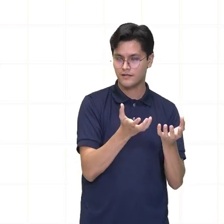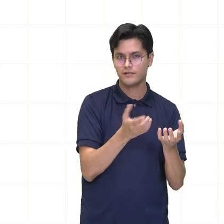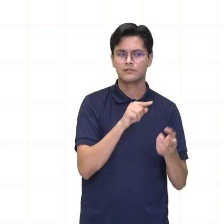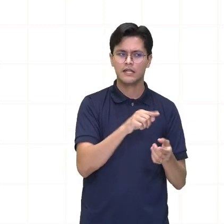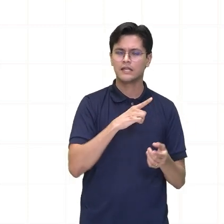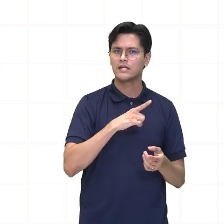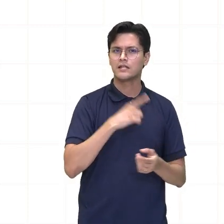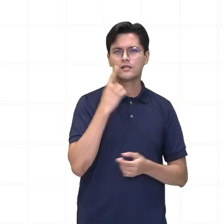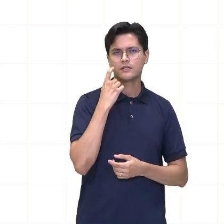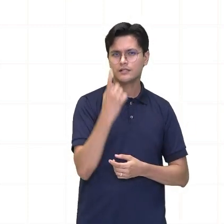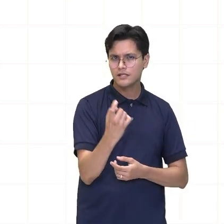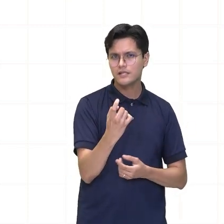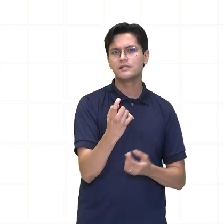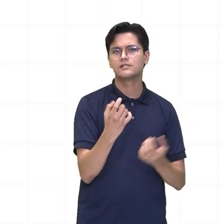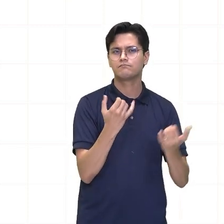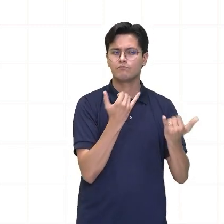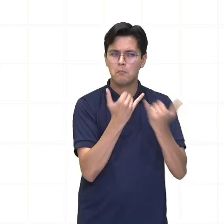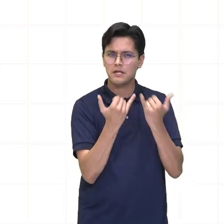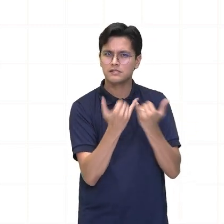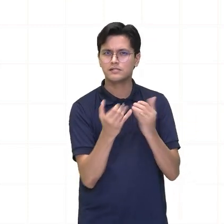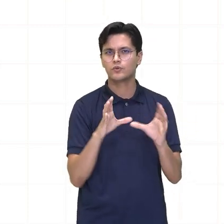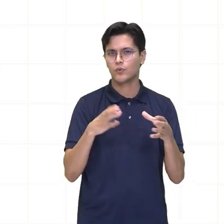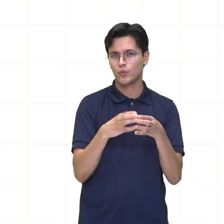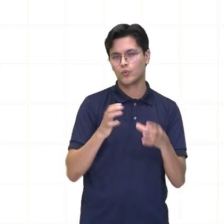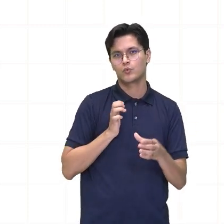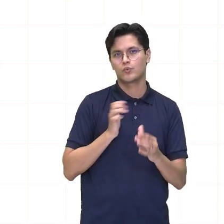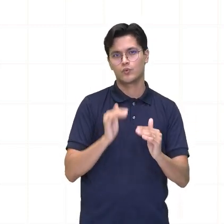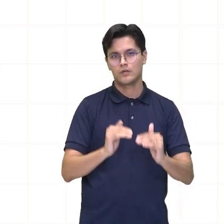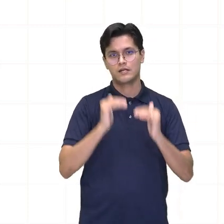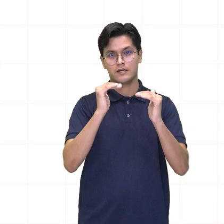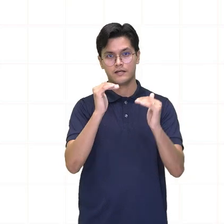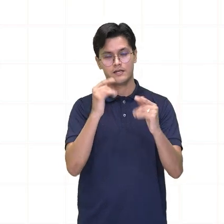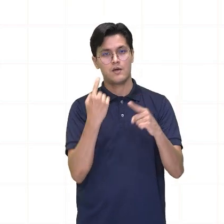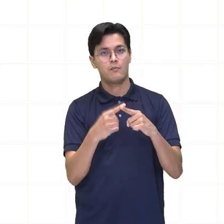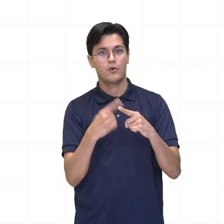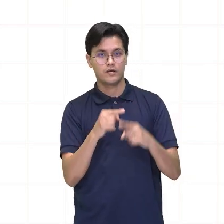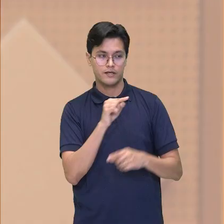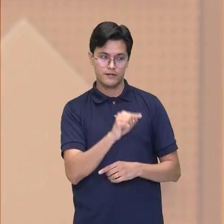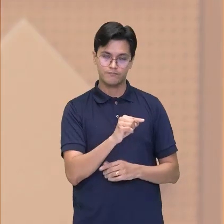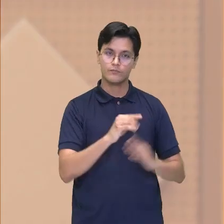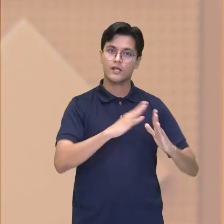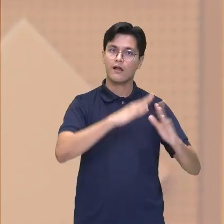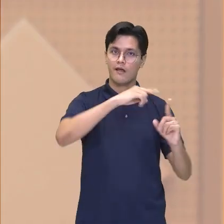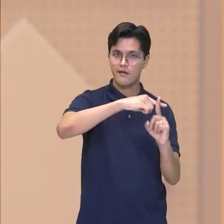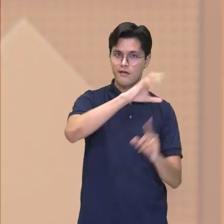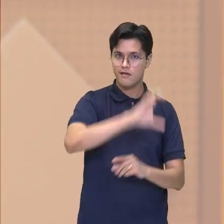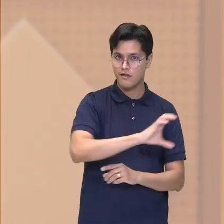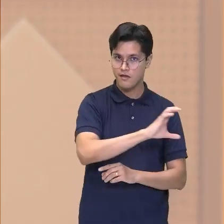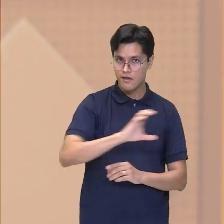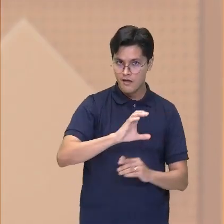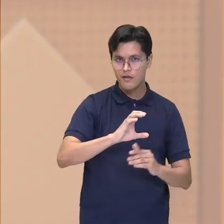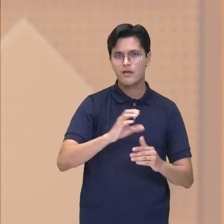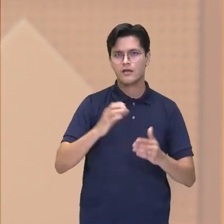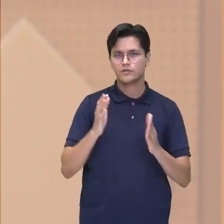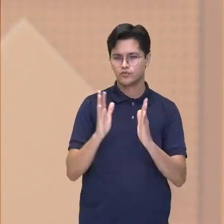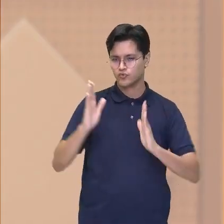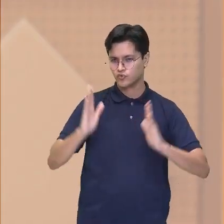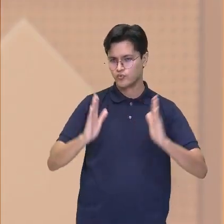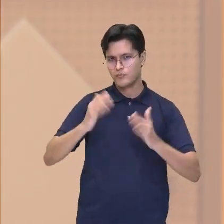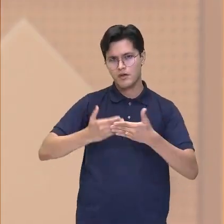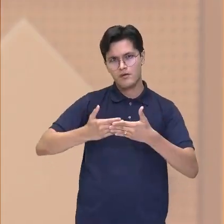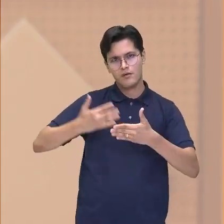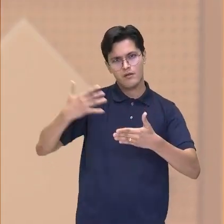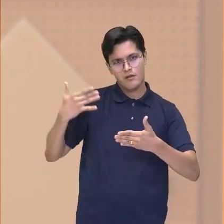também com uma certa ambivalência. Por quê? A igreja, ela deteve, ao longo da Alta